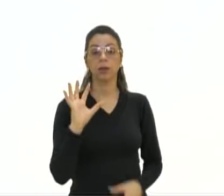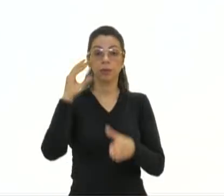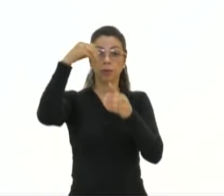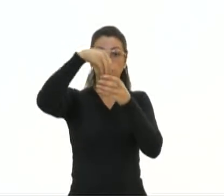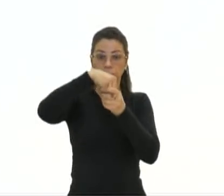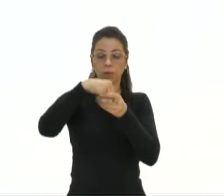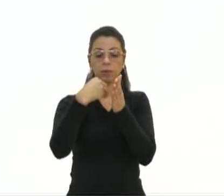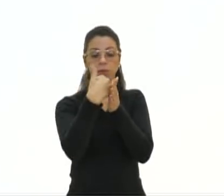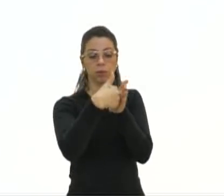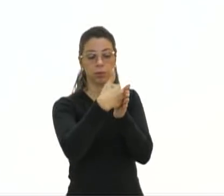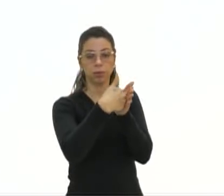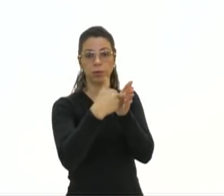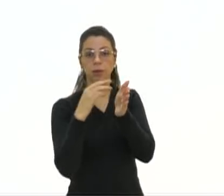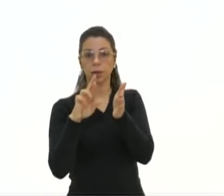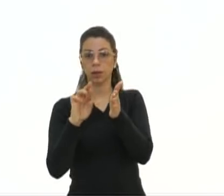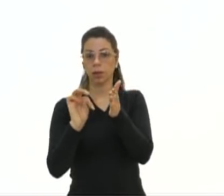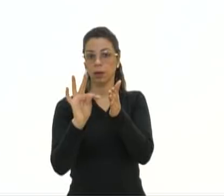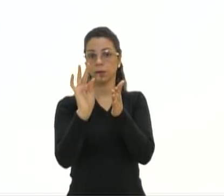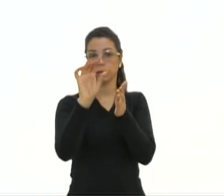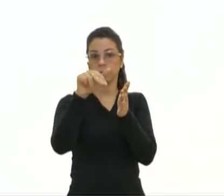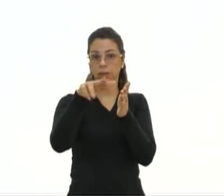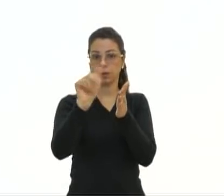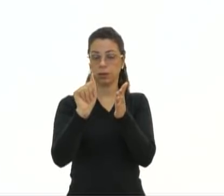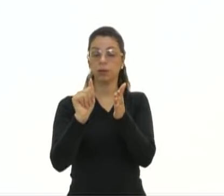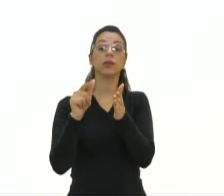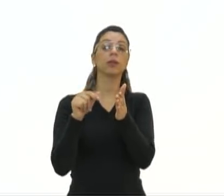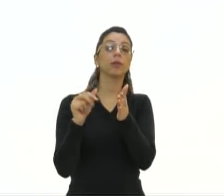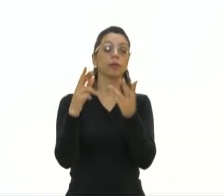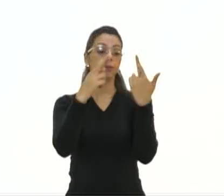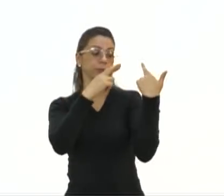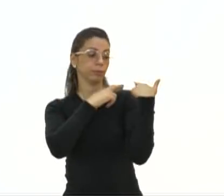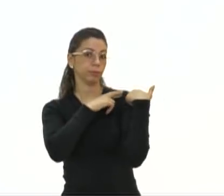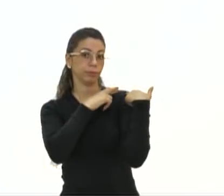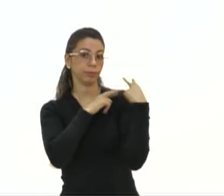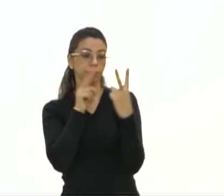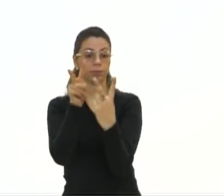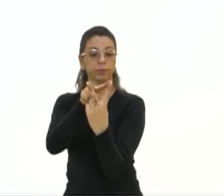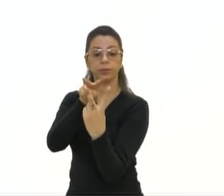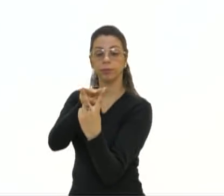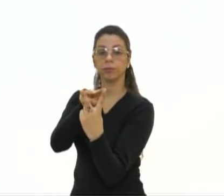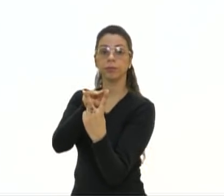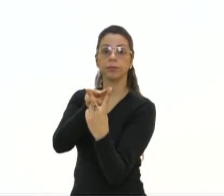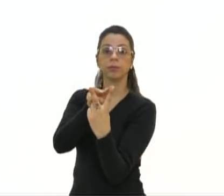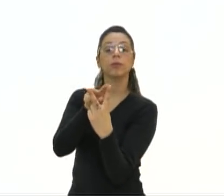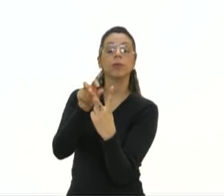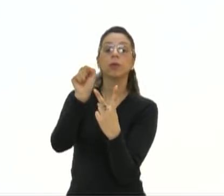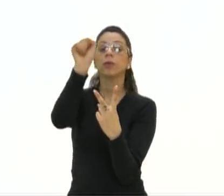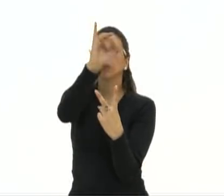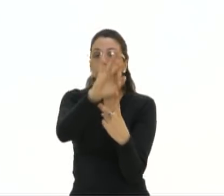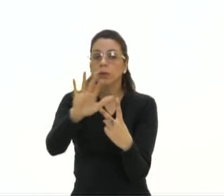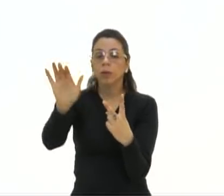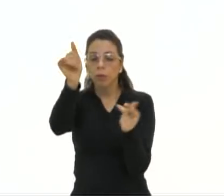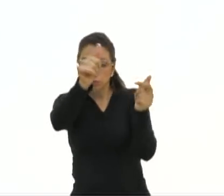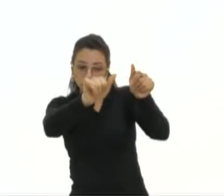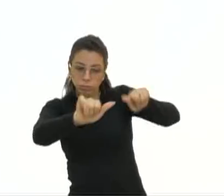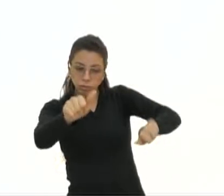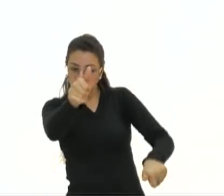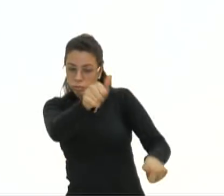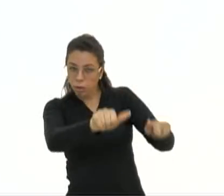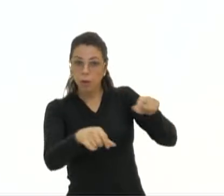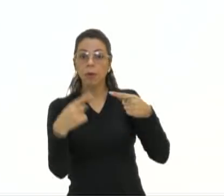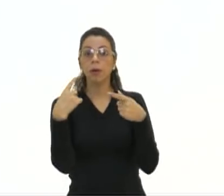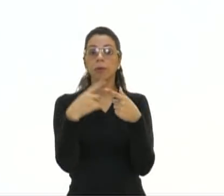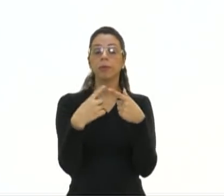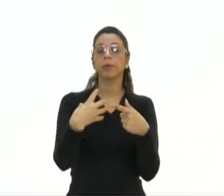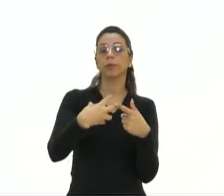últimos, ou seja, os bastonetes, são responsáveis pela percepção da forma dos objetos, porque está associado